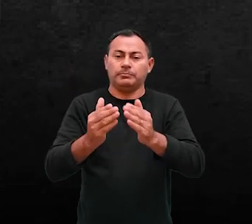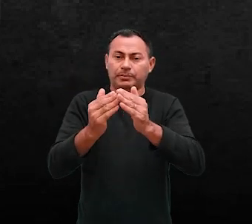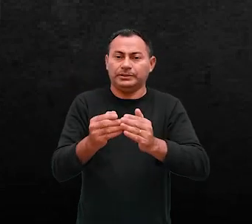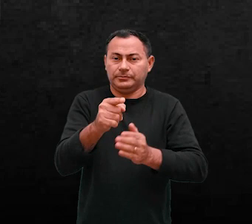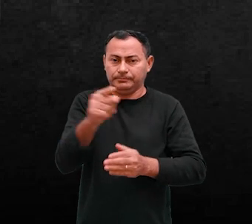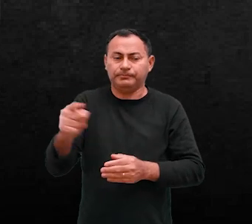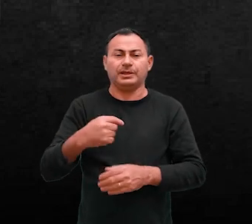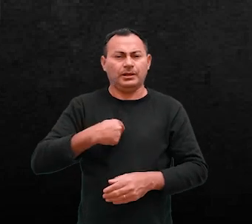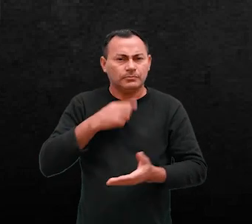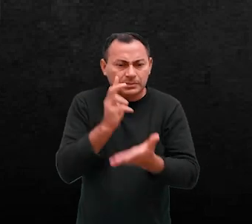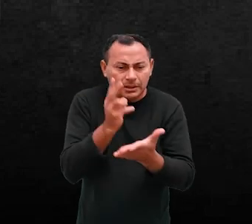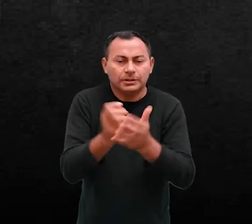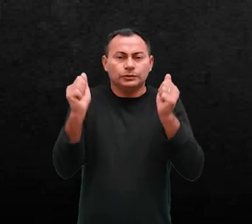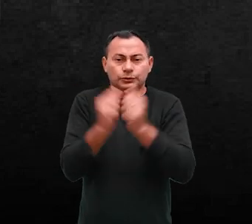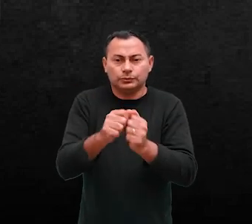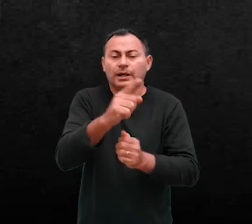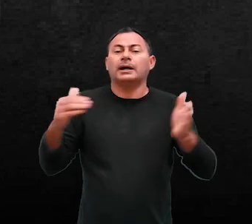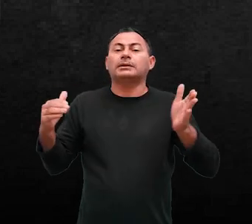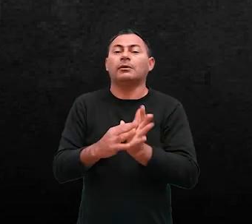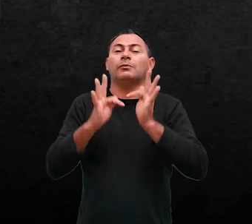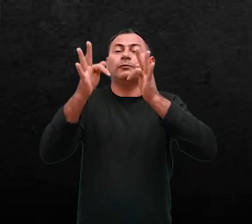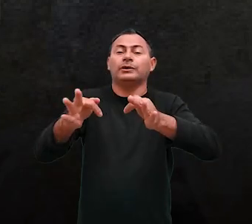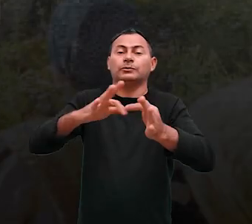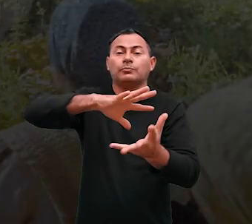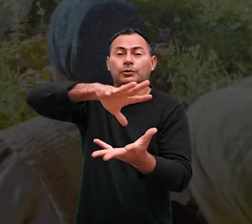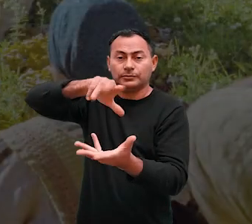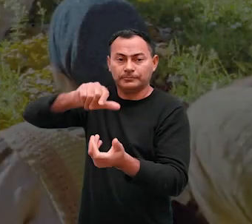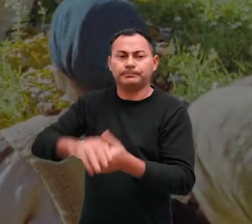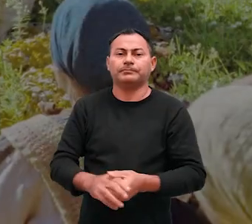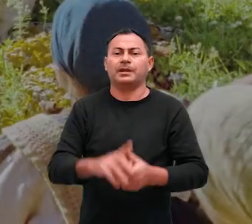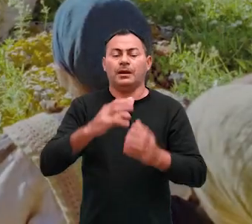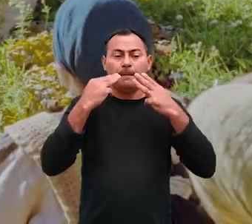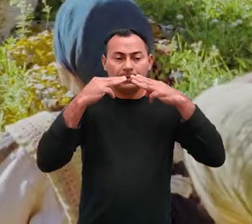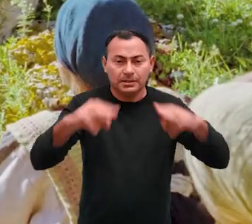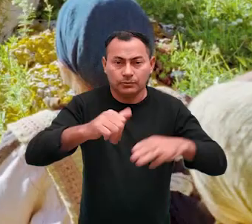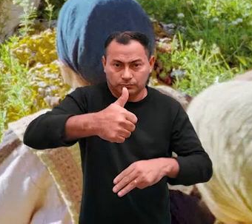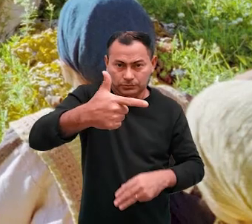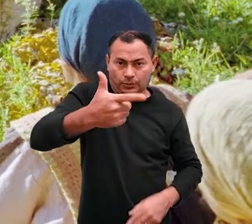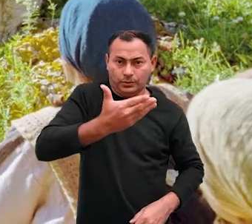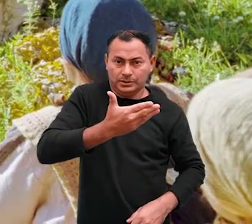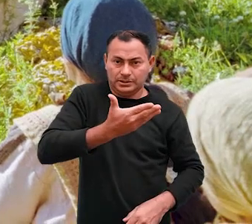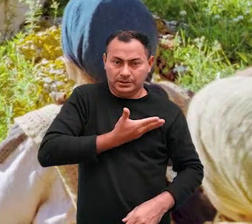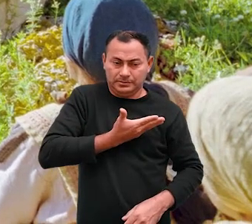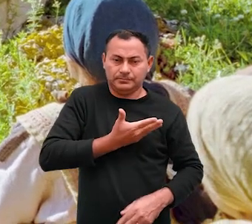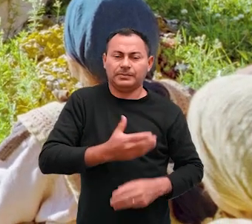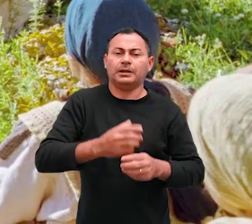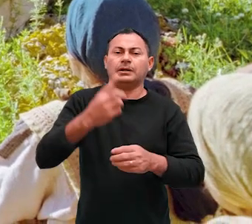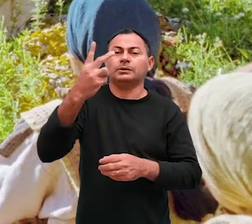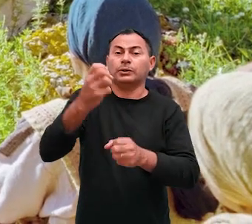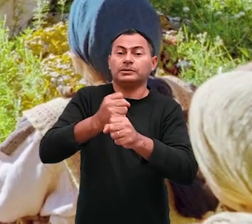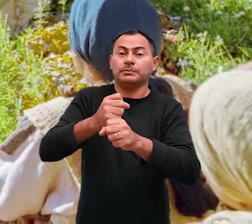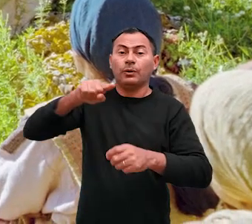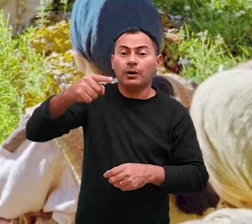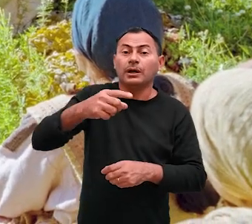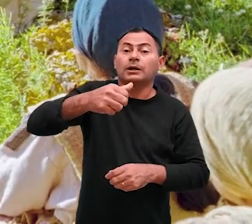ordenei. E eu estarei sempre com vocês até ao fim dos tempos. Esta foi a missão dos 12, entregue há 2000 anos,